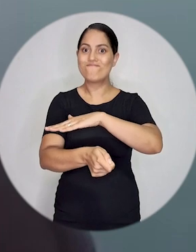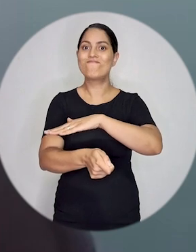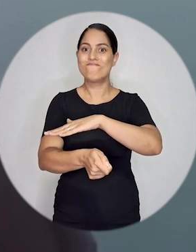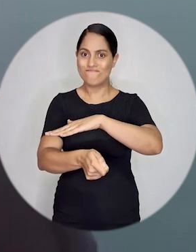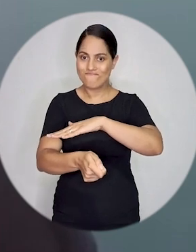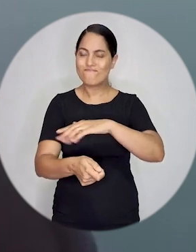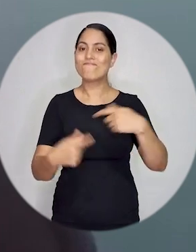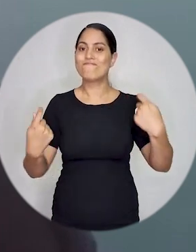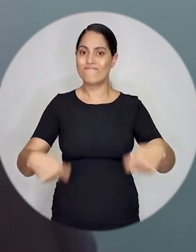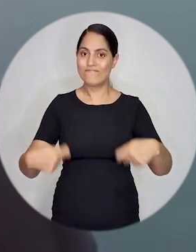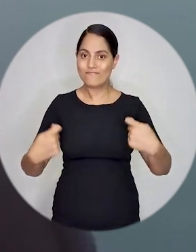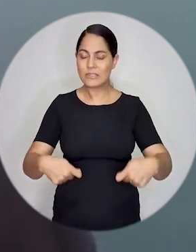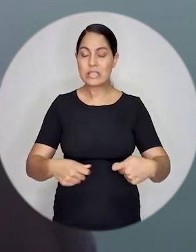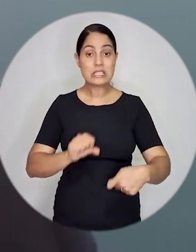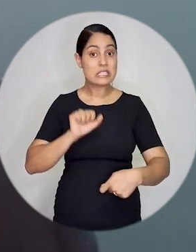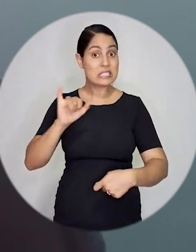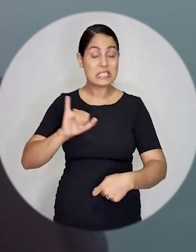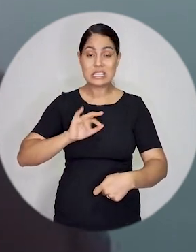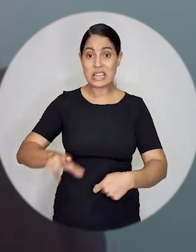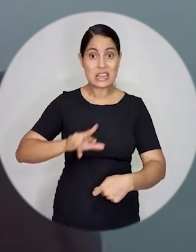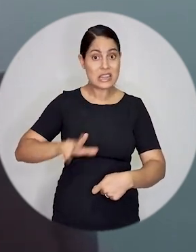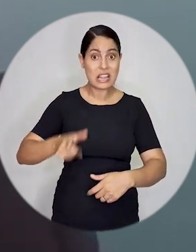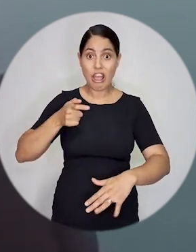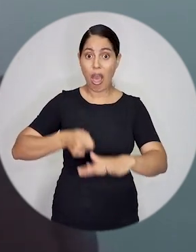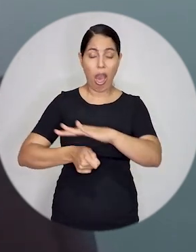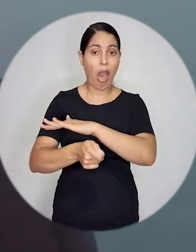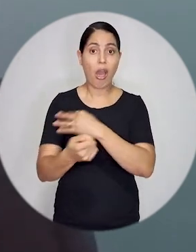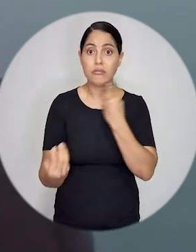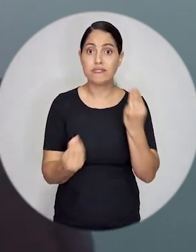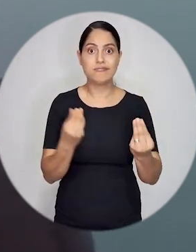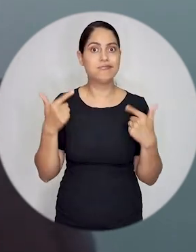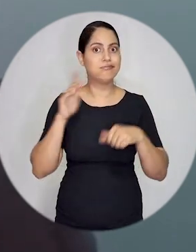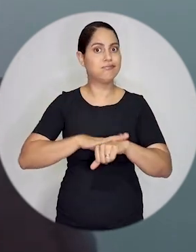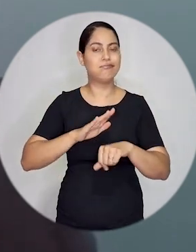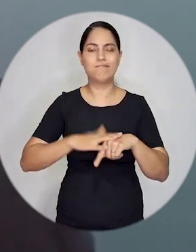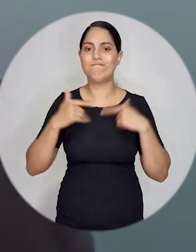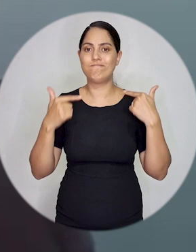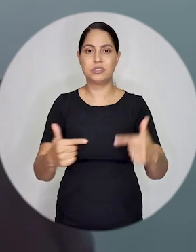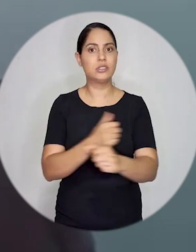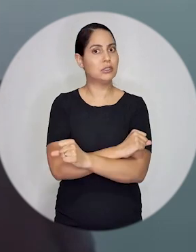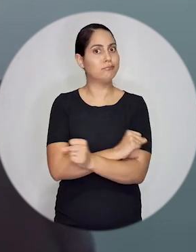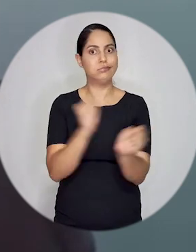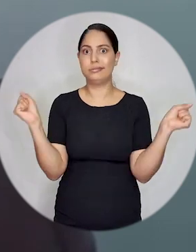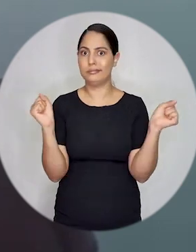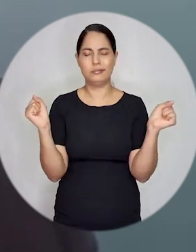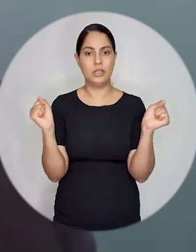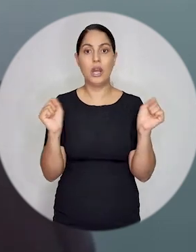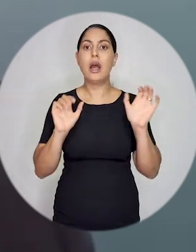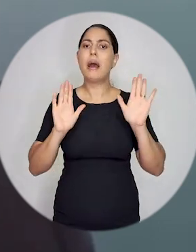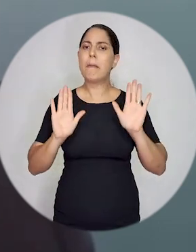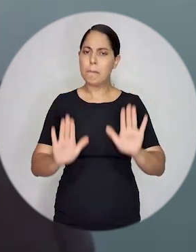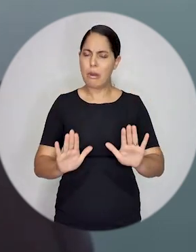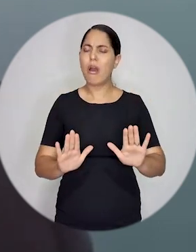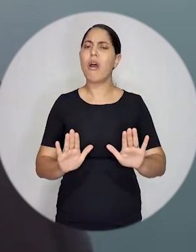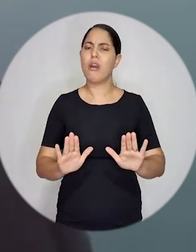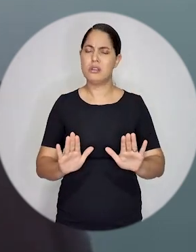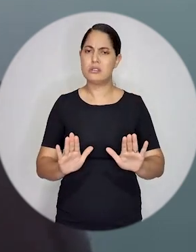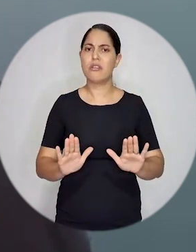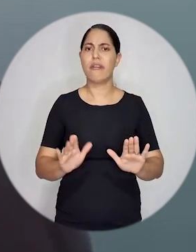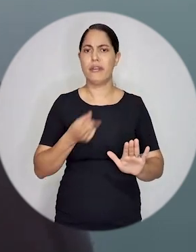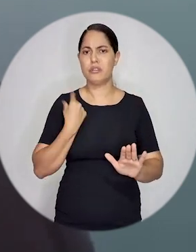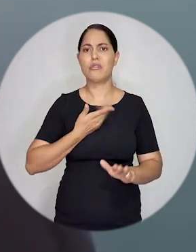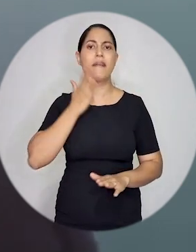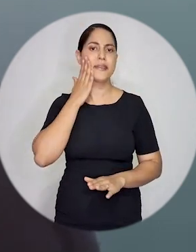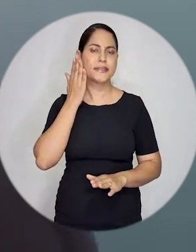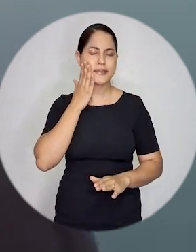investimentos. Esses investimentos, sem eles eu diria que é inviável, né? E por isso